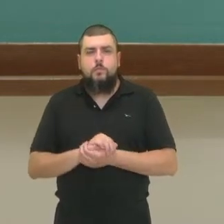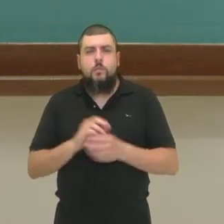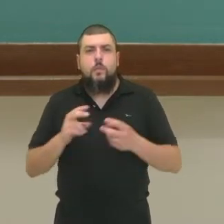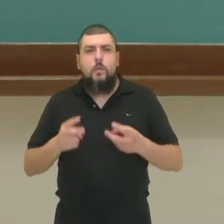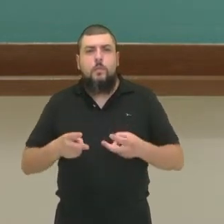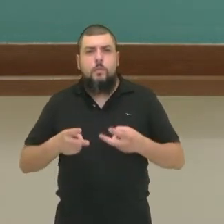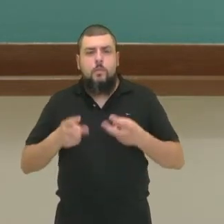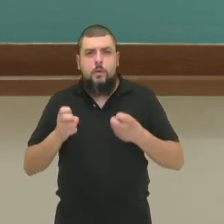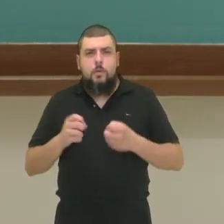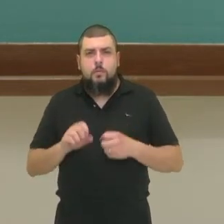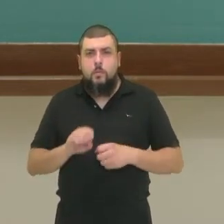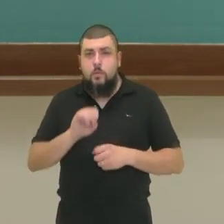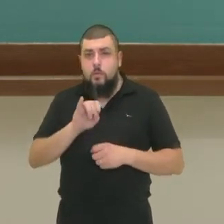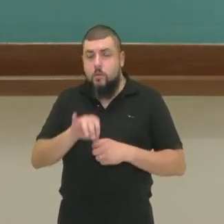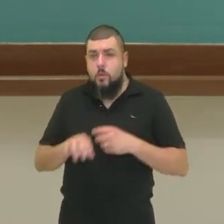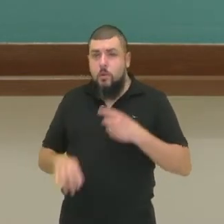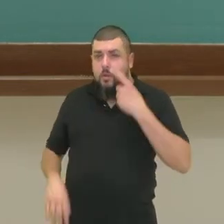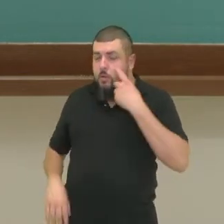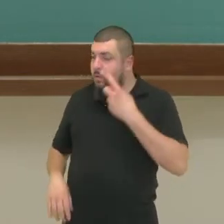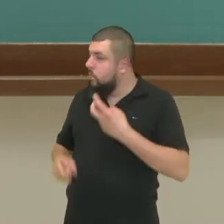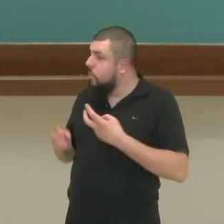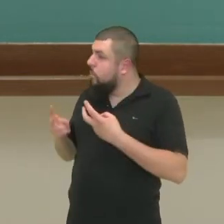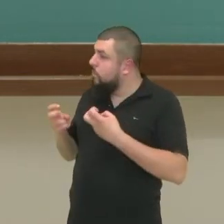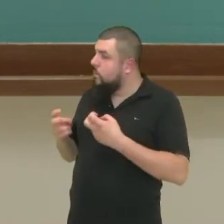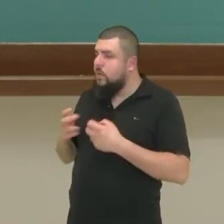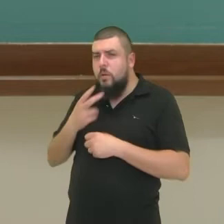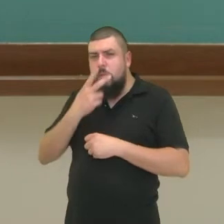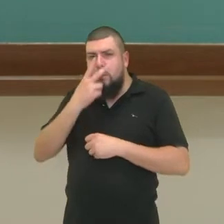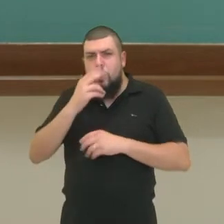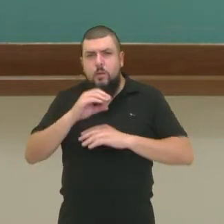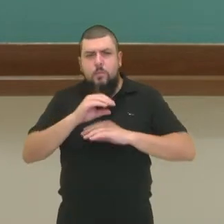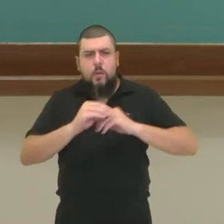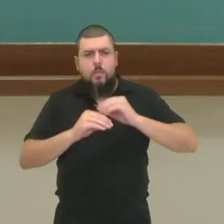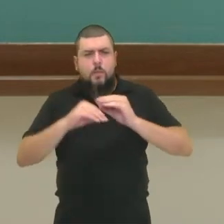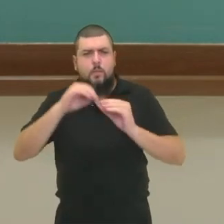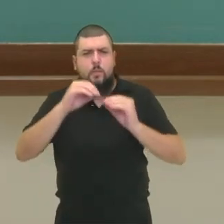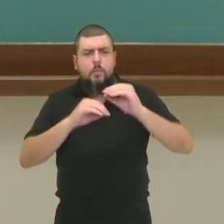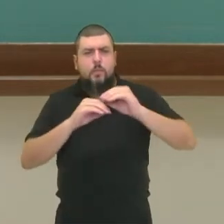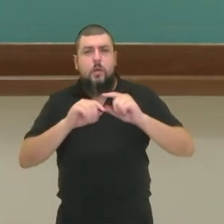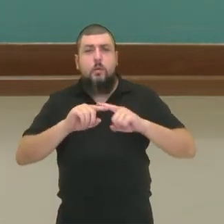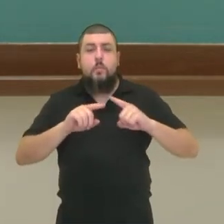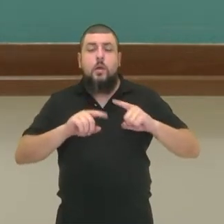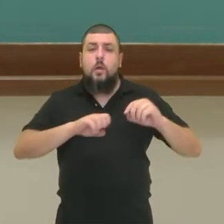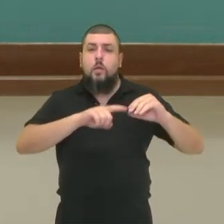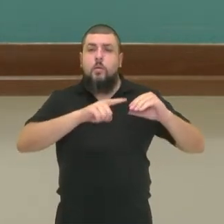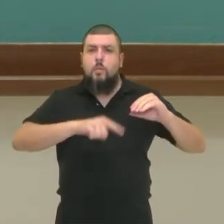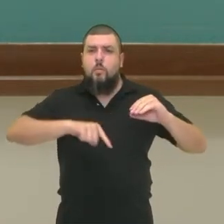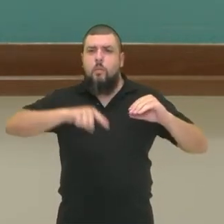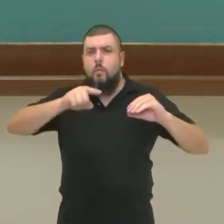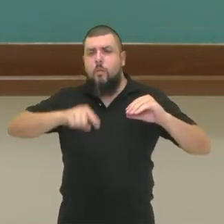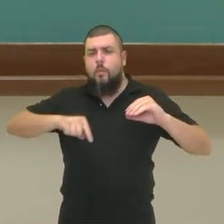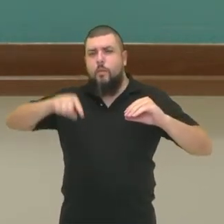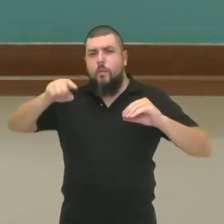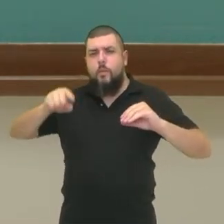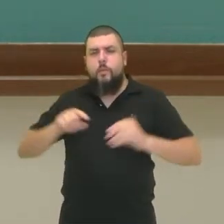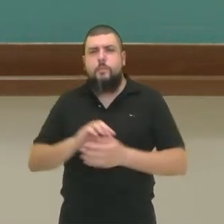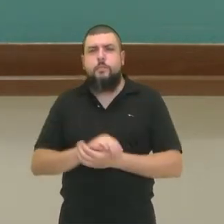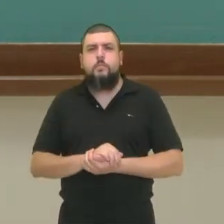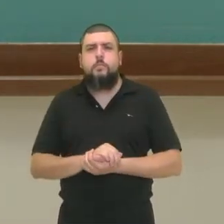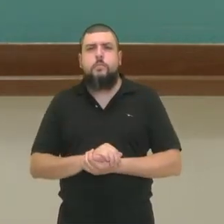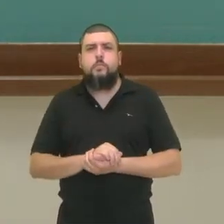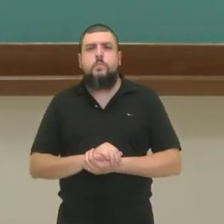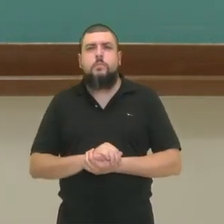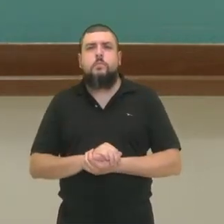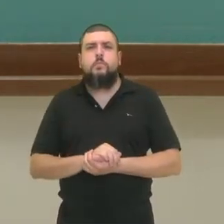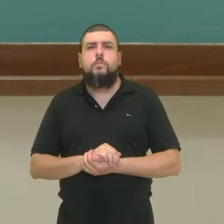olha, dá a sensação de que tem várias camadas, porém, a diferença é que os núcleos estão em alturas diferentes. Quanto ao formato, ele pode